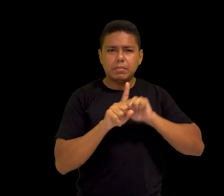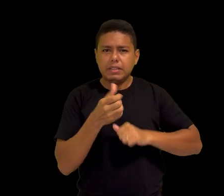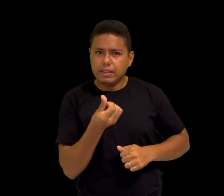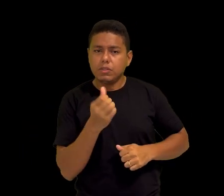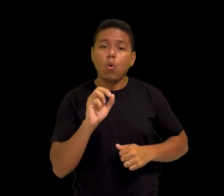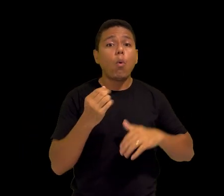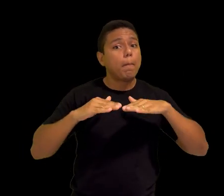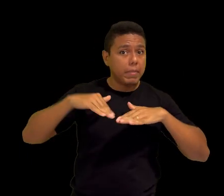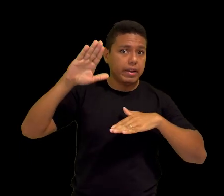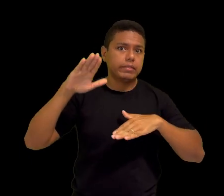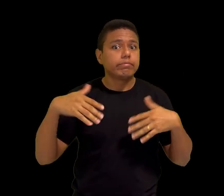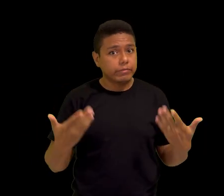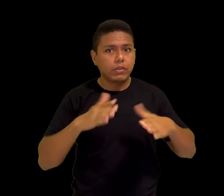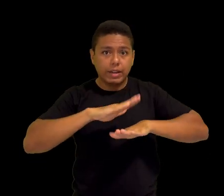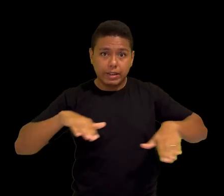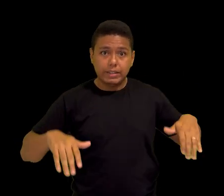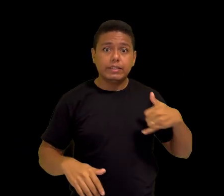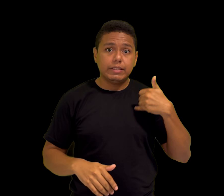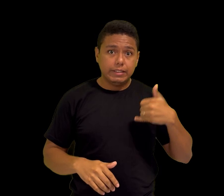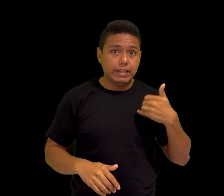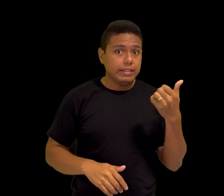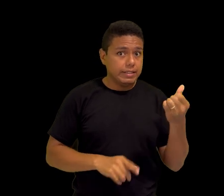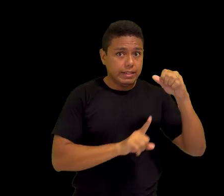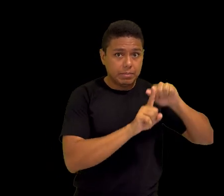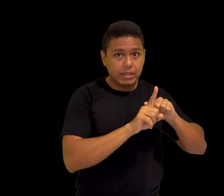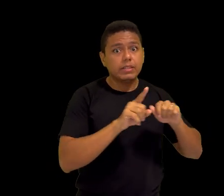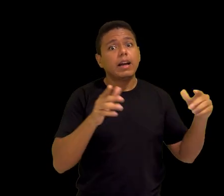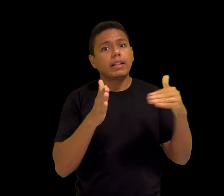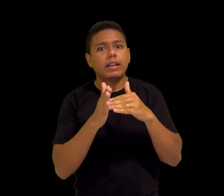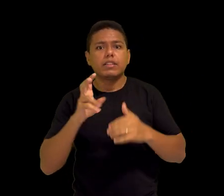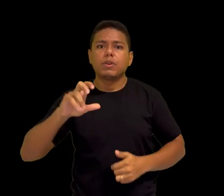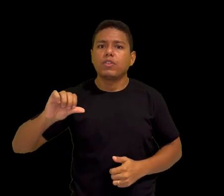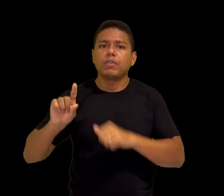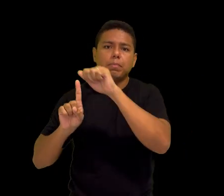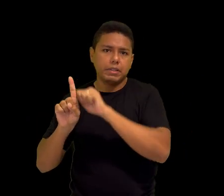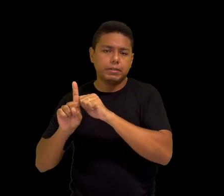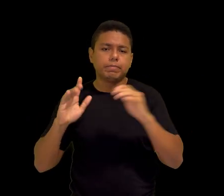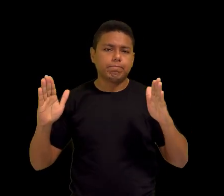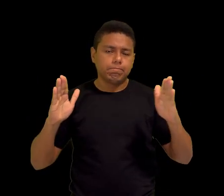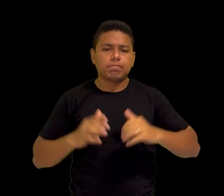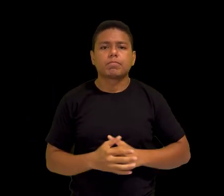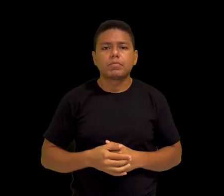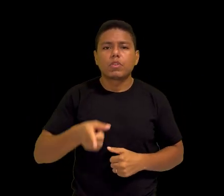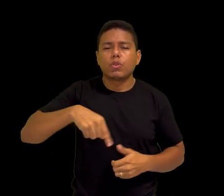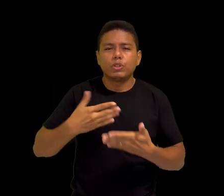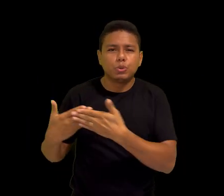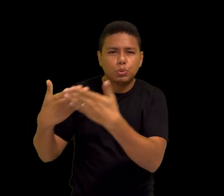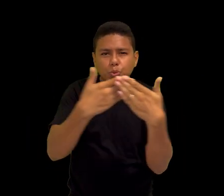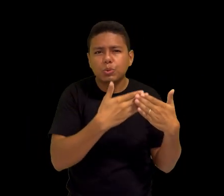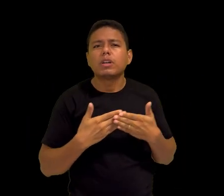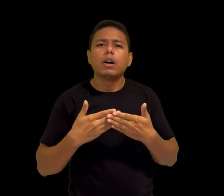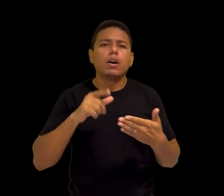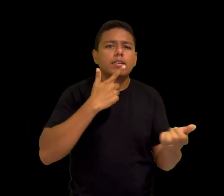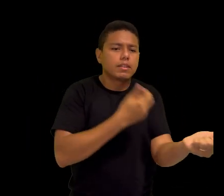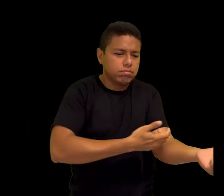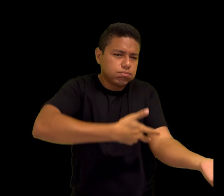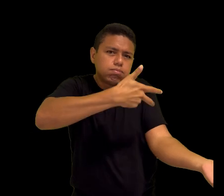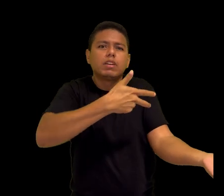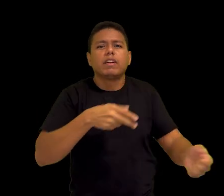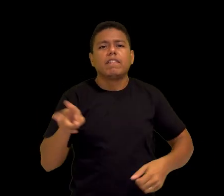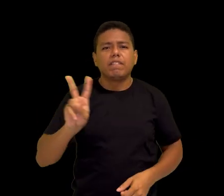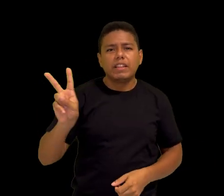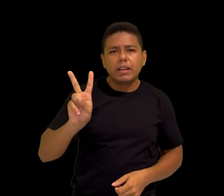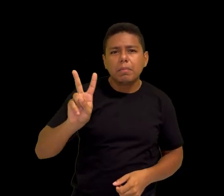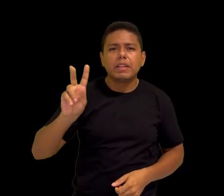idade. Então, crianças entre 6 e 59 meses. Estudamos esse conjunto de biomarcadores, hemograma completo, vitamina